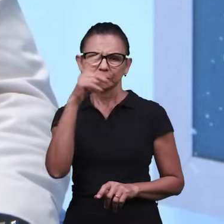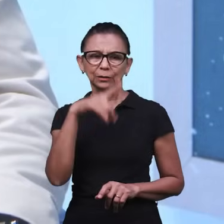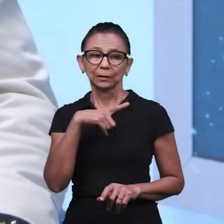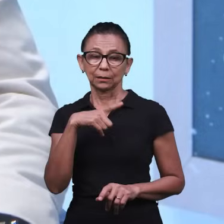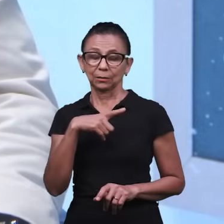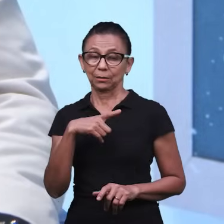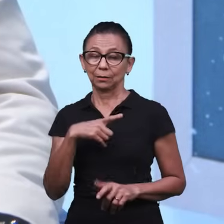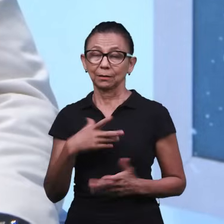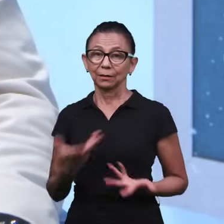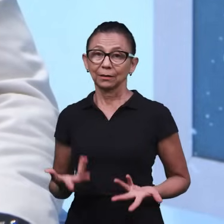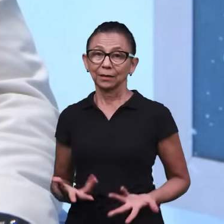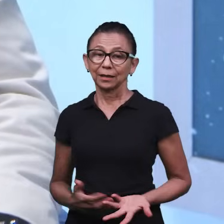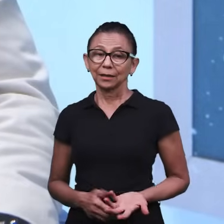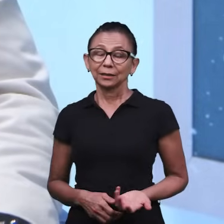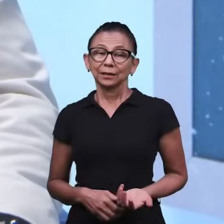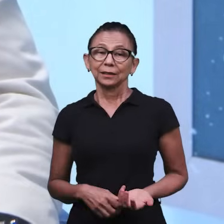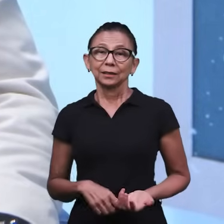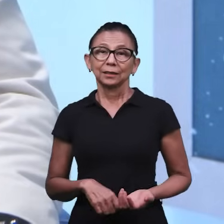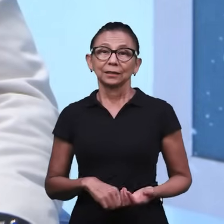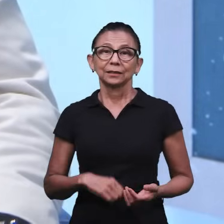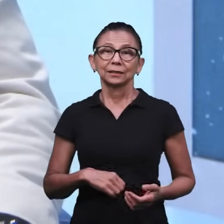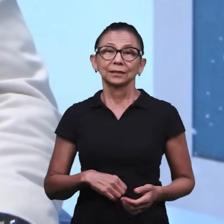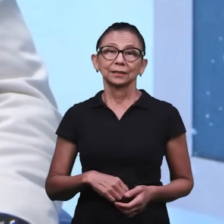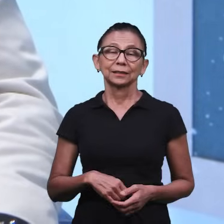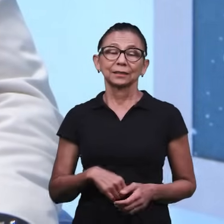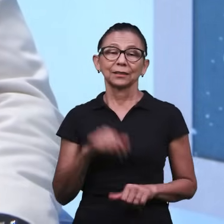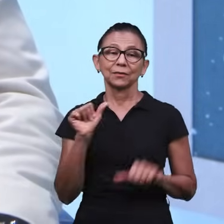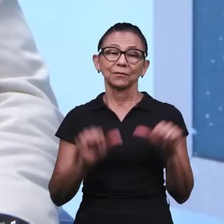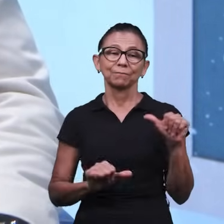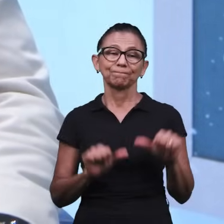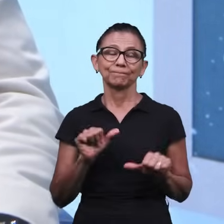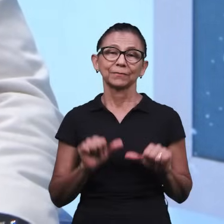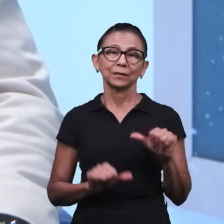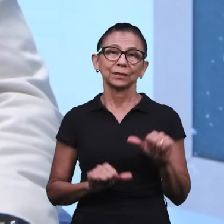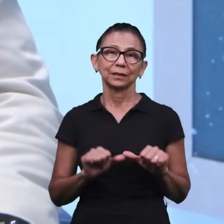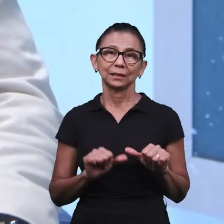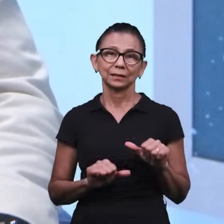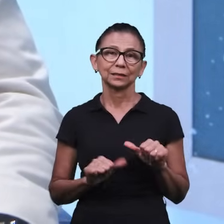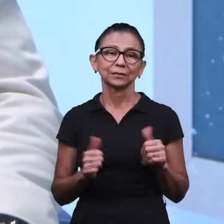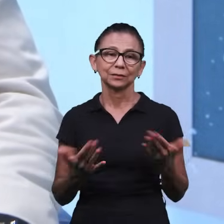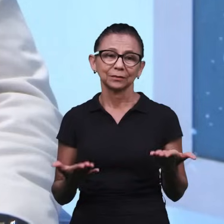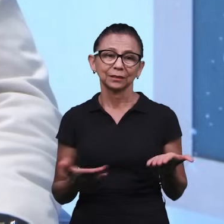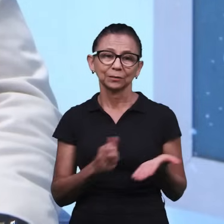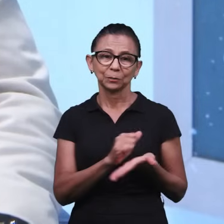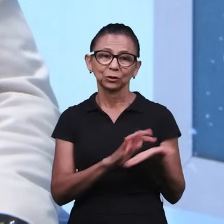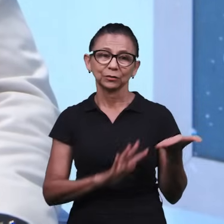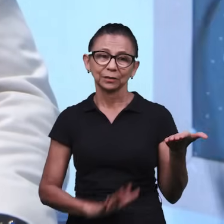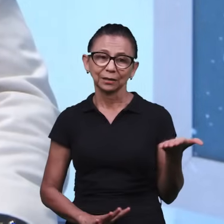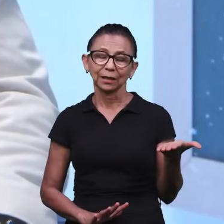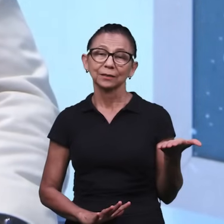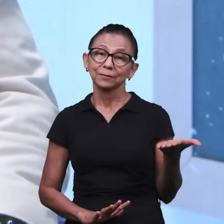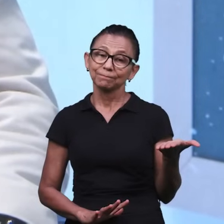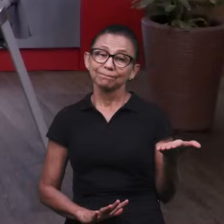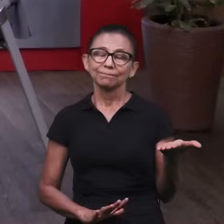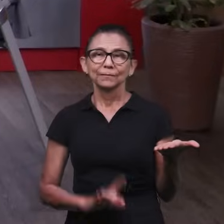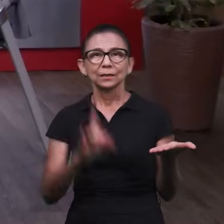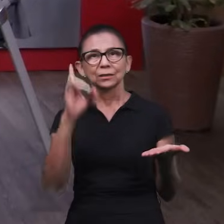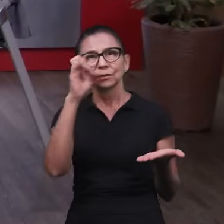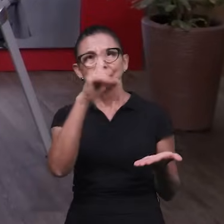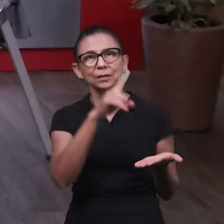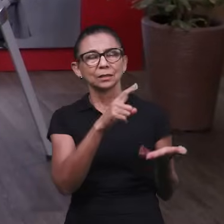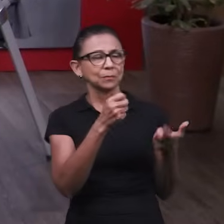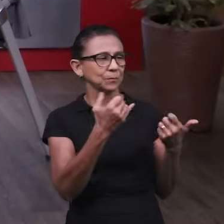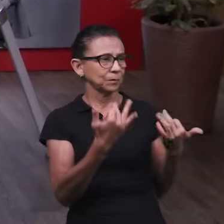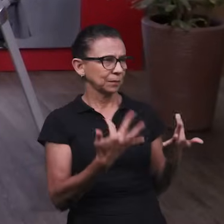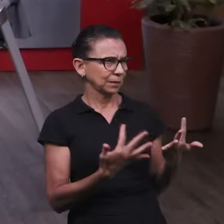dificuldade, esse momento avaliativo ainda é mais difícil. E aí eu entendo que nós estamos, eu entendo assim, a doutora pode até